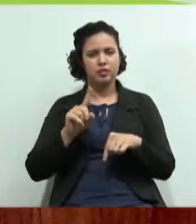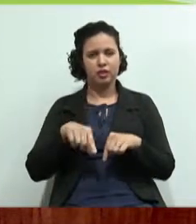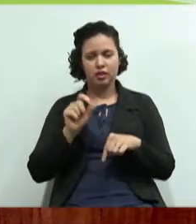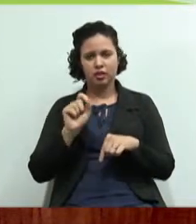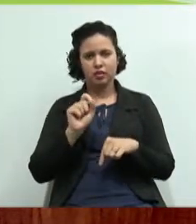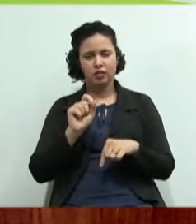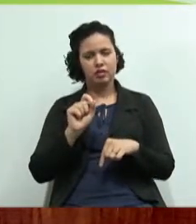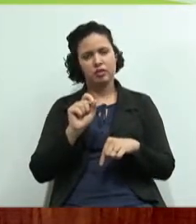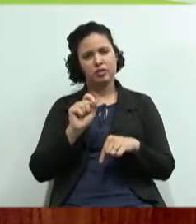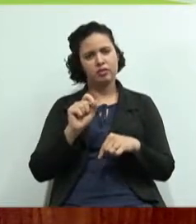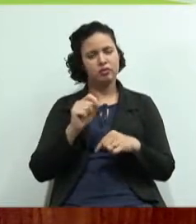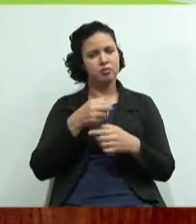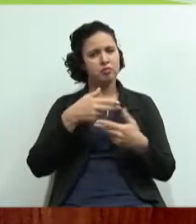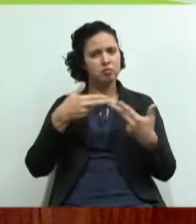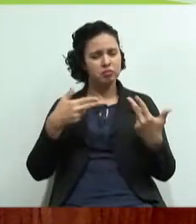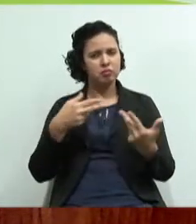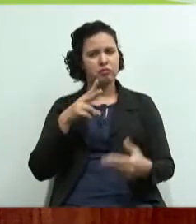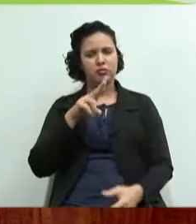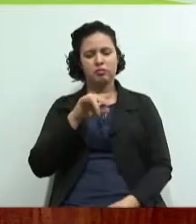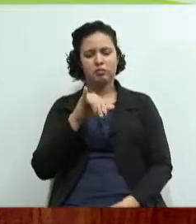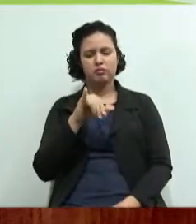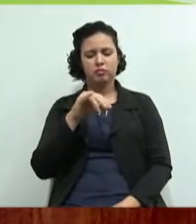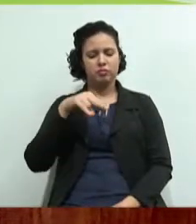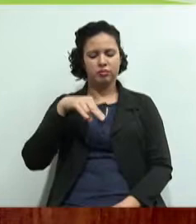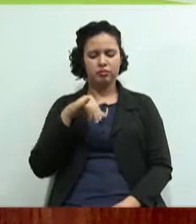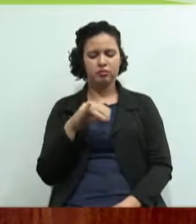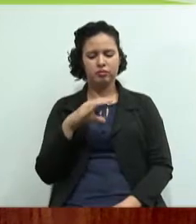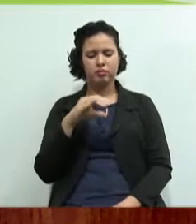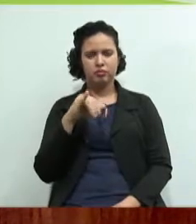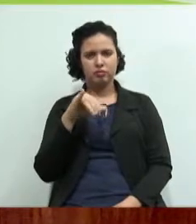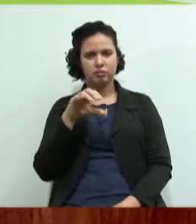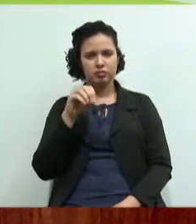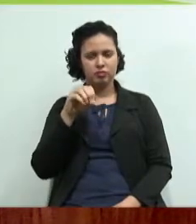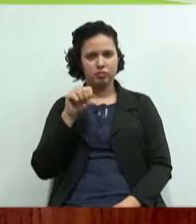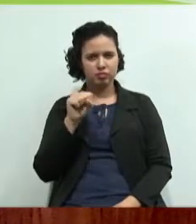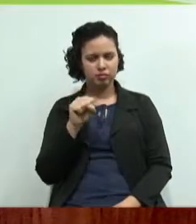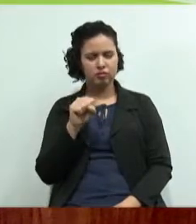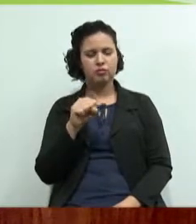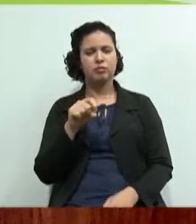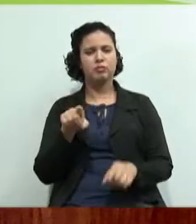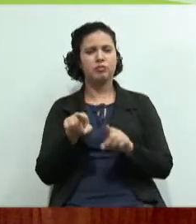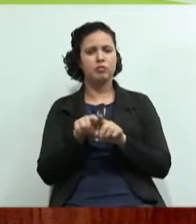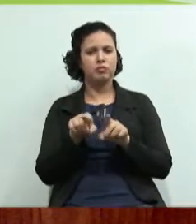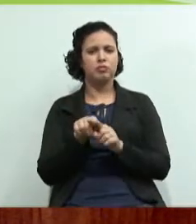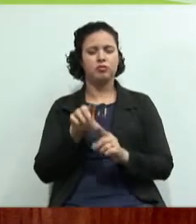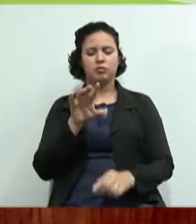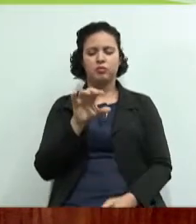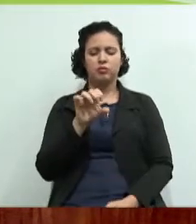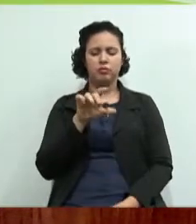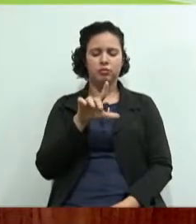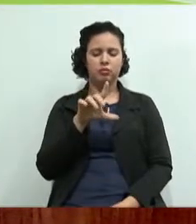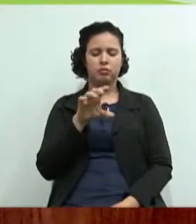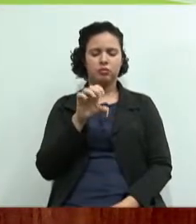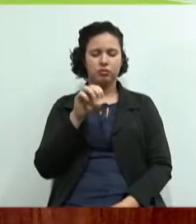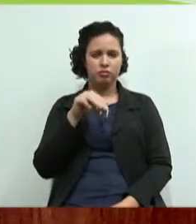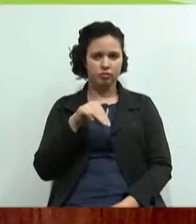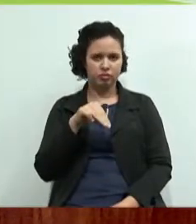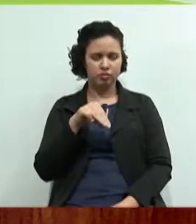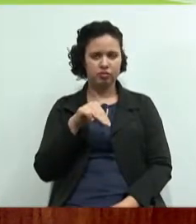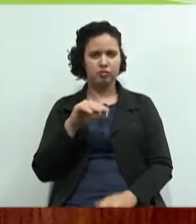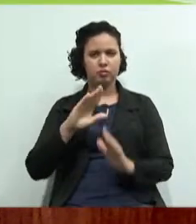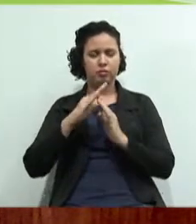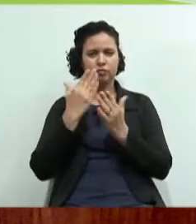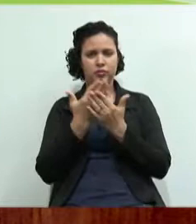acredito que Sheila, Vinícius, Clebson, Franciele e Ellen, da escola Mafalda Rodrigues. Parabéns